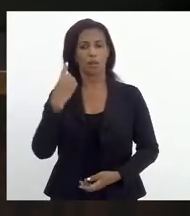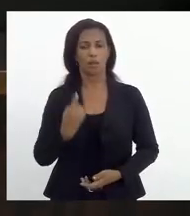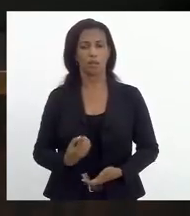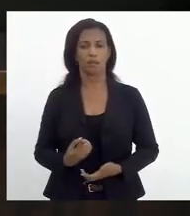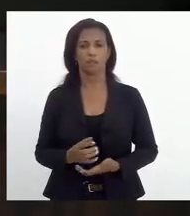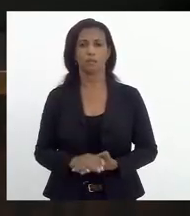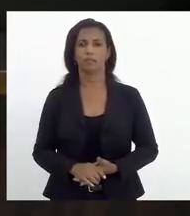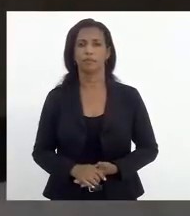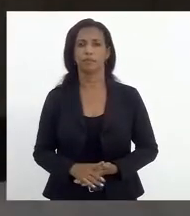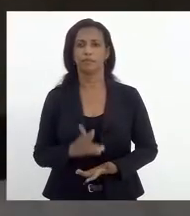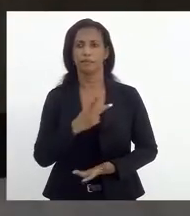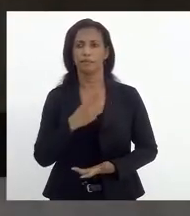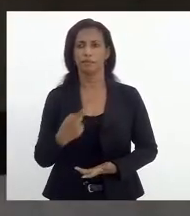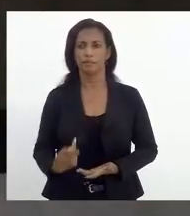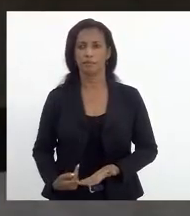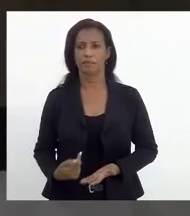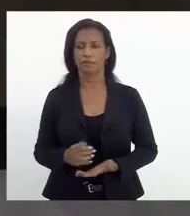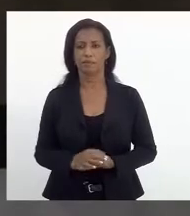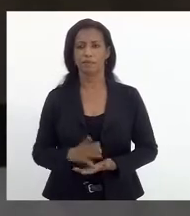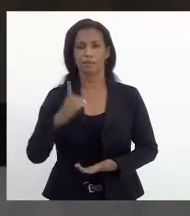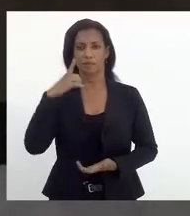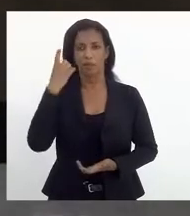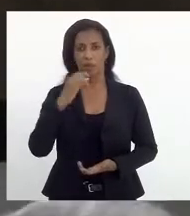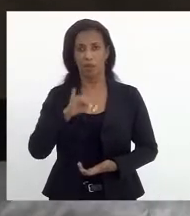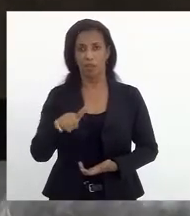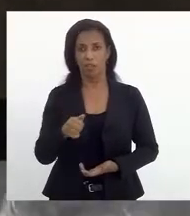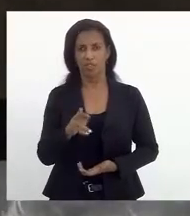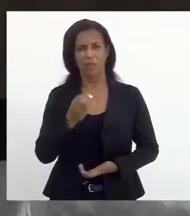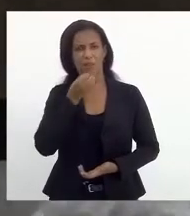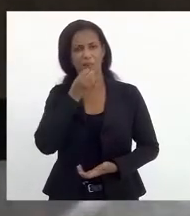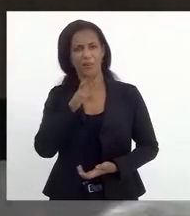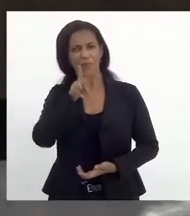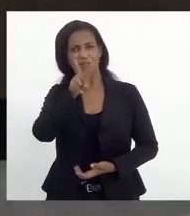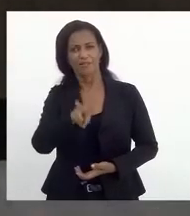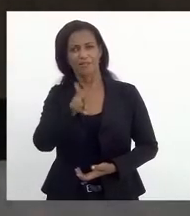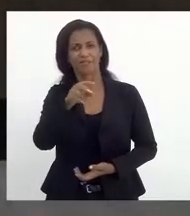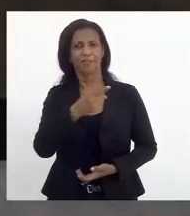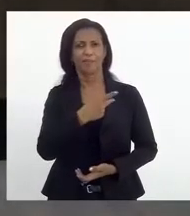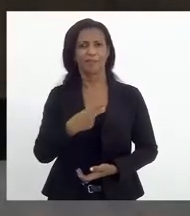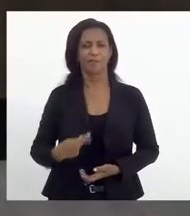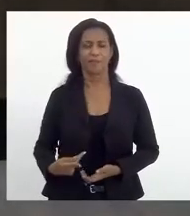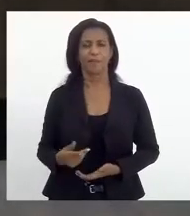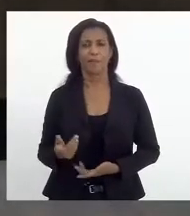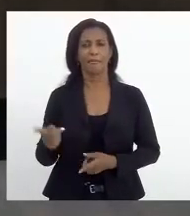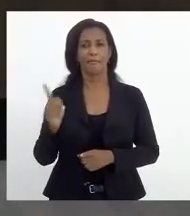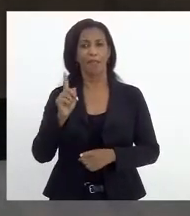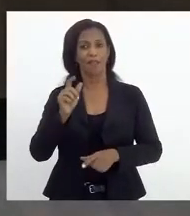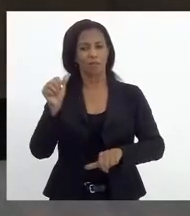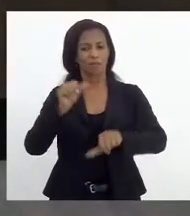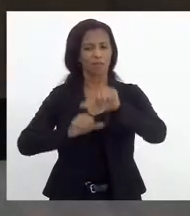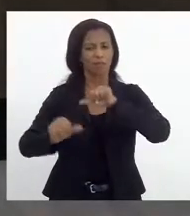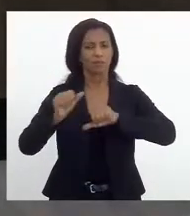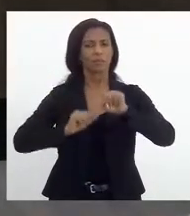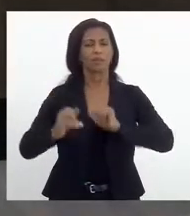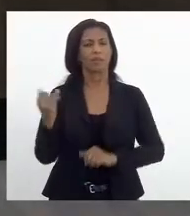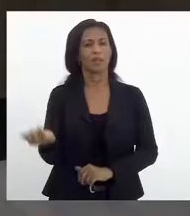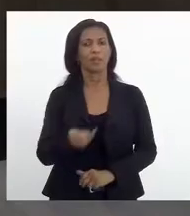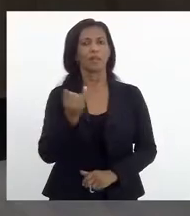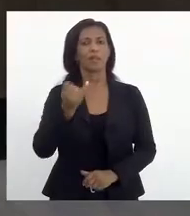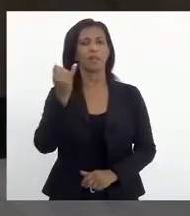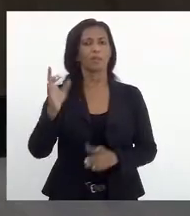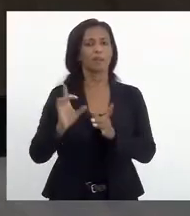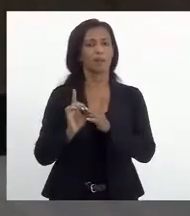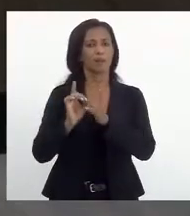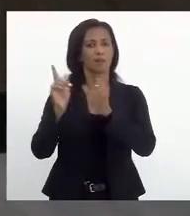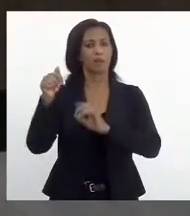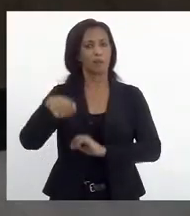Monteiro. Presidente, deputado Jair, bom vê-lo aí na presidência. Essa alternância é importante para a